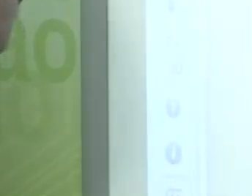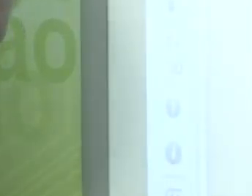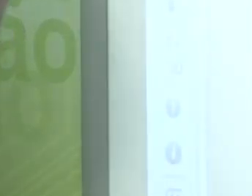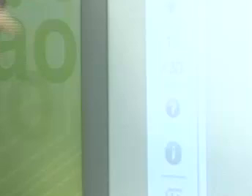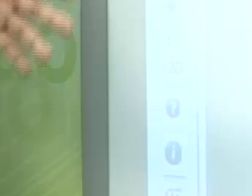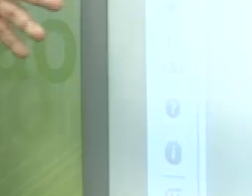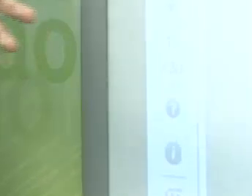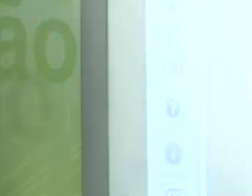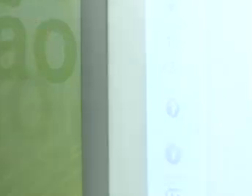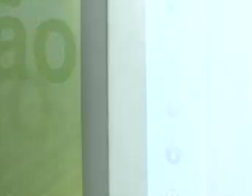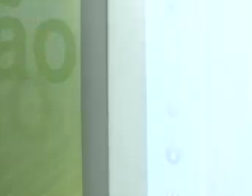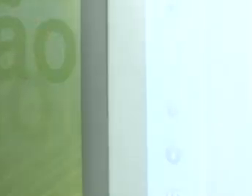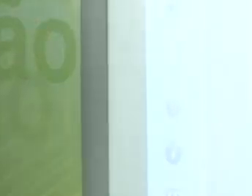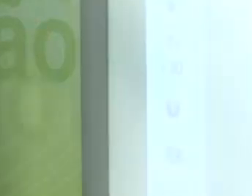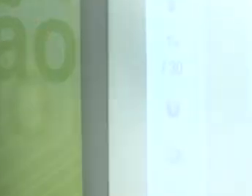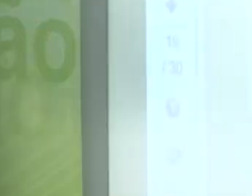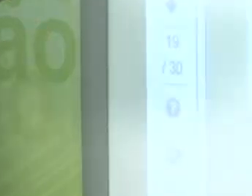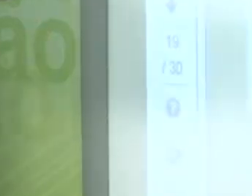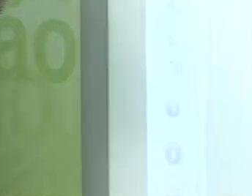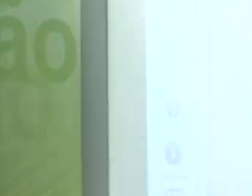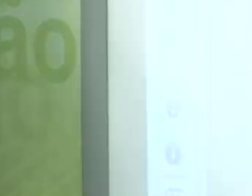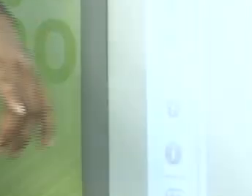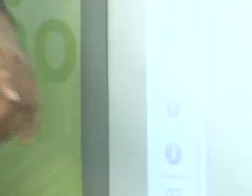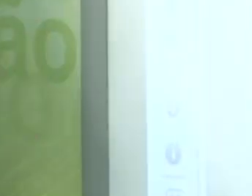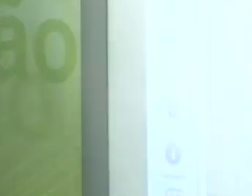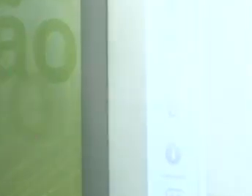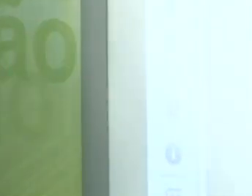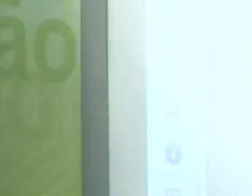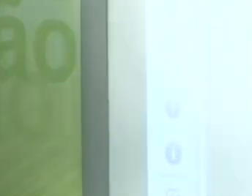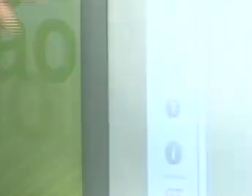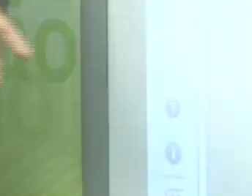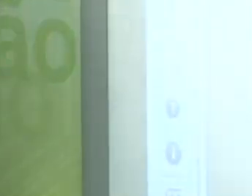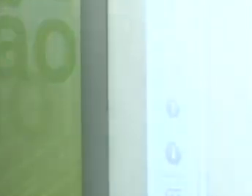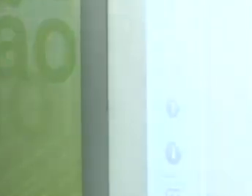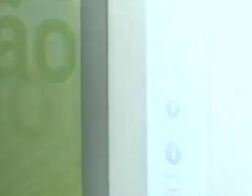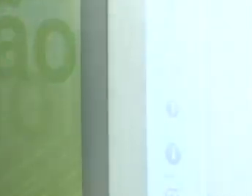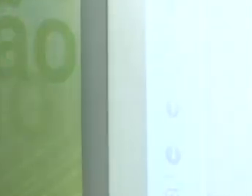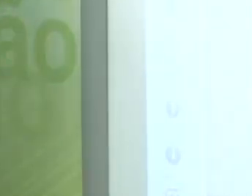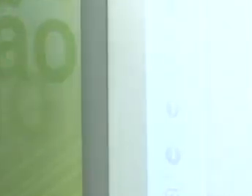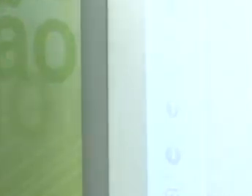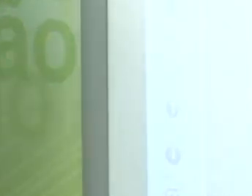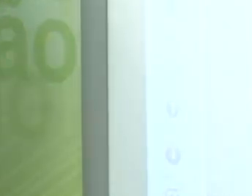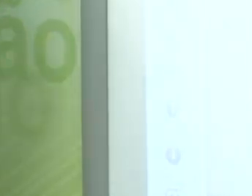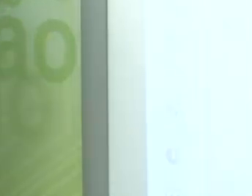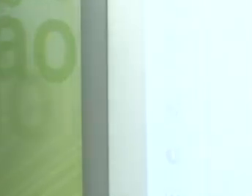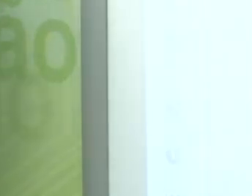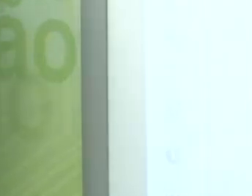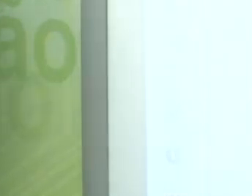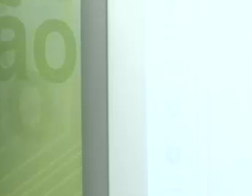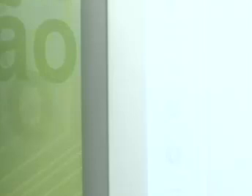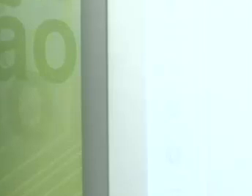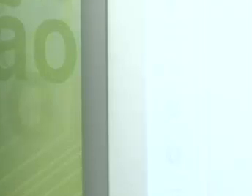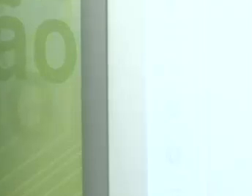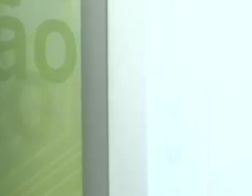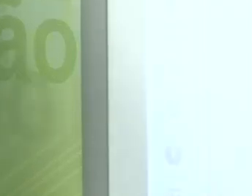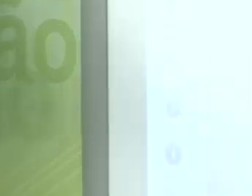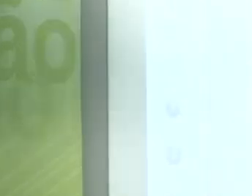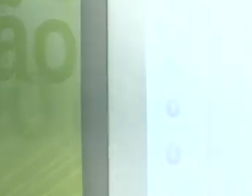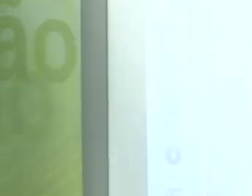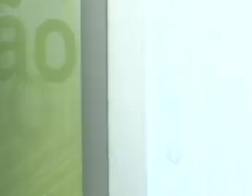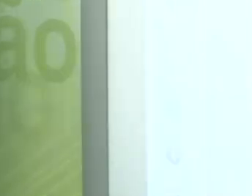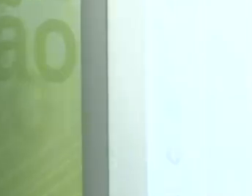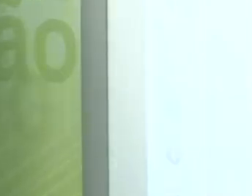em todos os aspectos, né? Aquela aplicação que roda no seu carro. Hoje nós temos carros inteligentes, você tem aqueles consoles com multimídia,